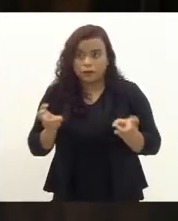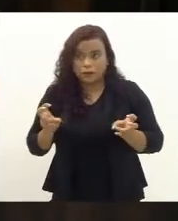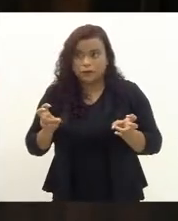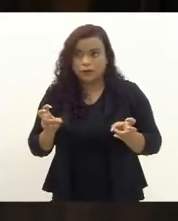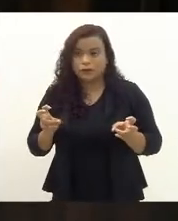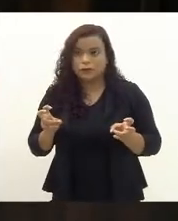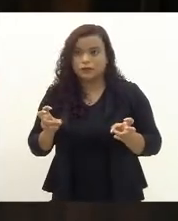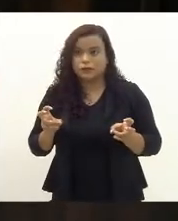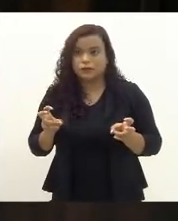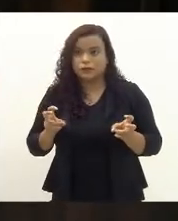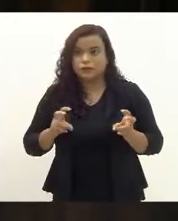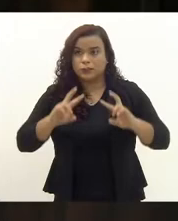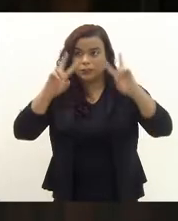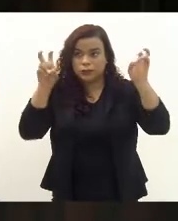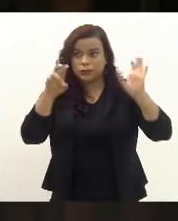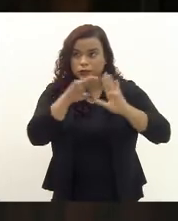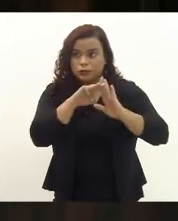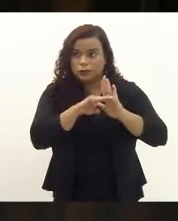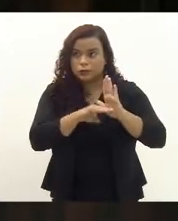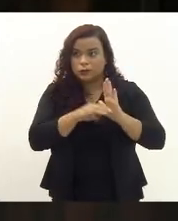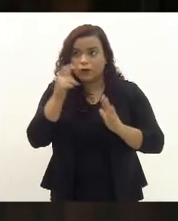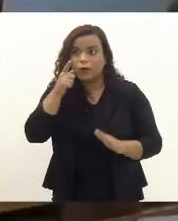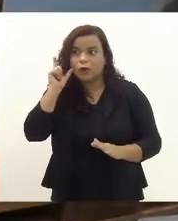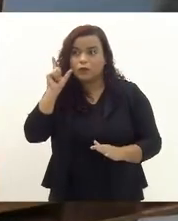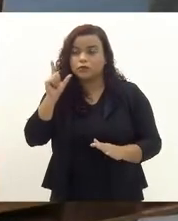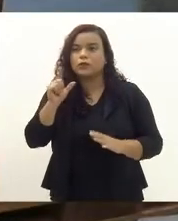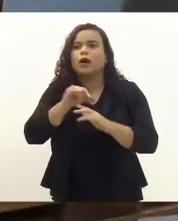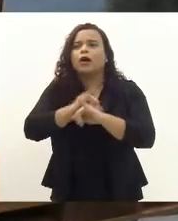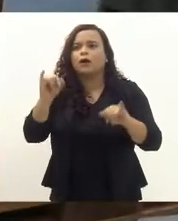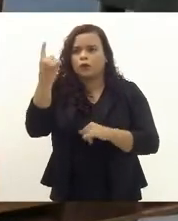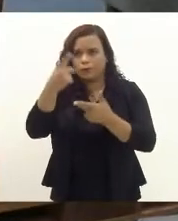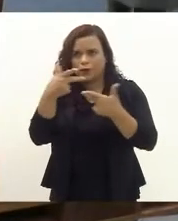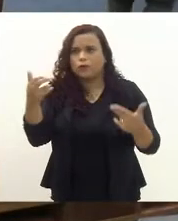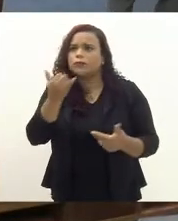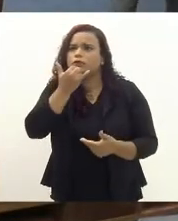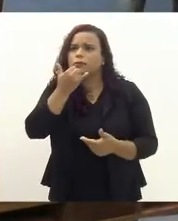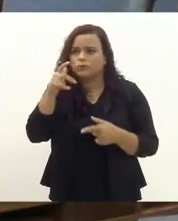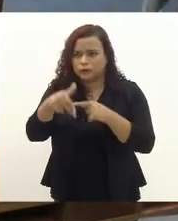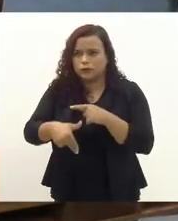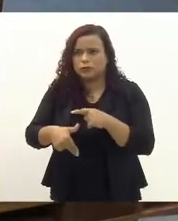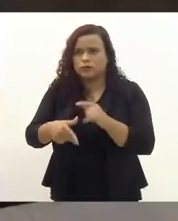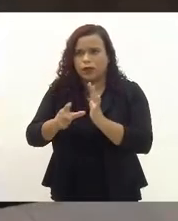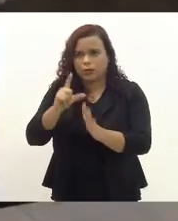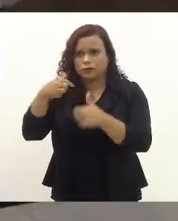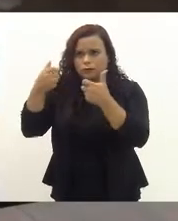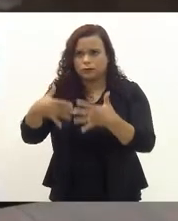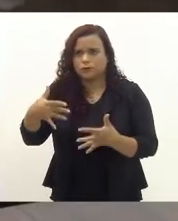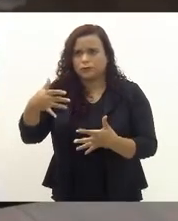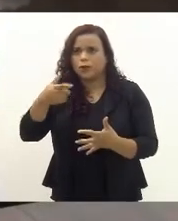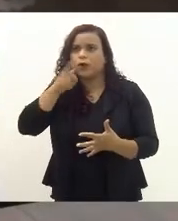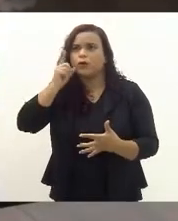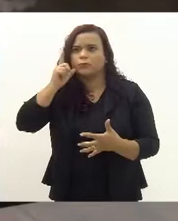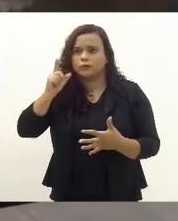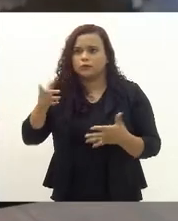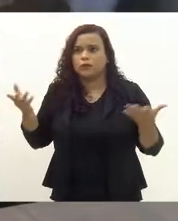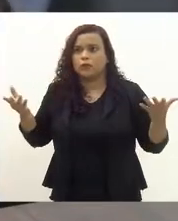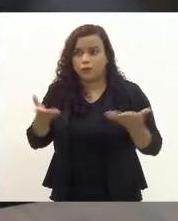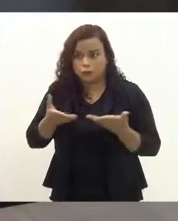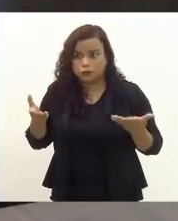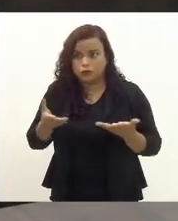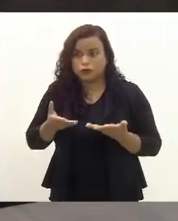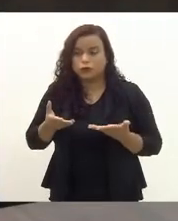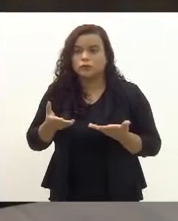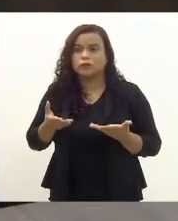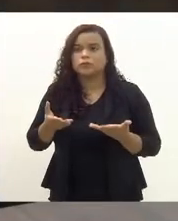questão do dia de ontem mas só uma notícia Presidente antes Antônio dia de ontem hoje eu acabei